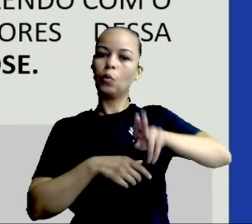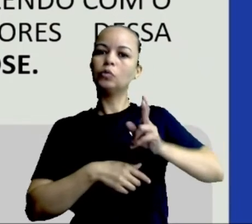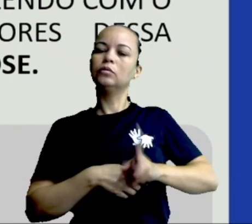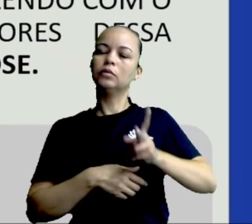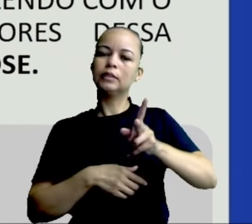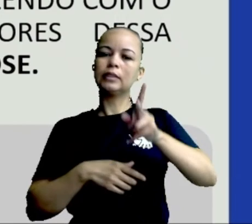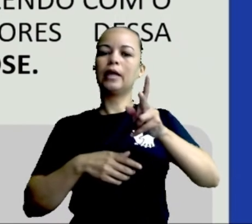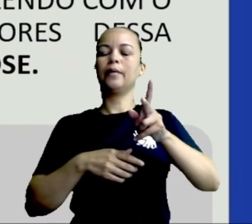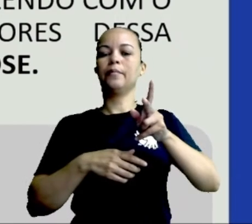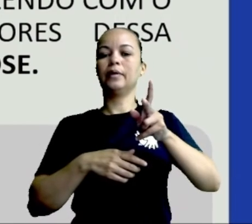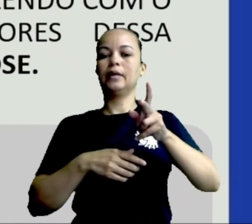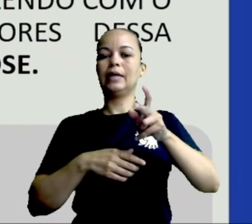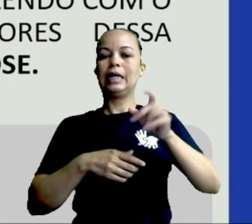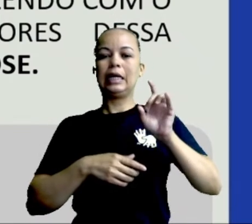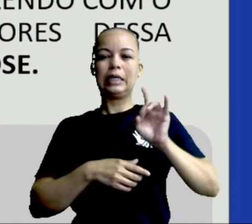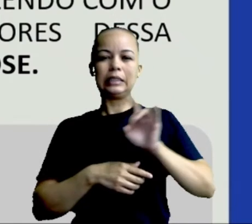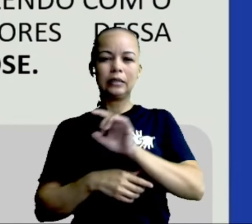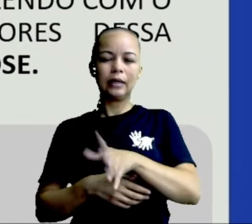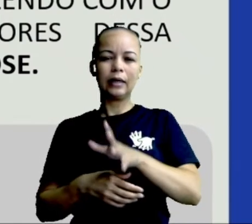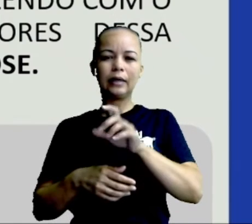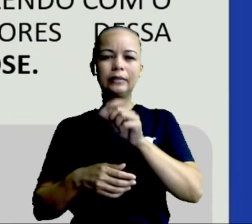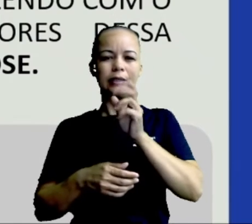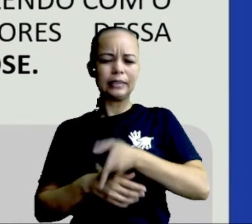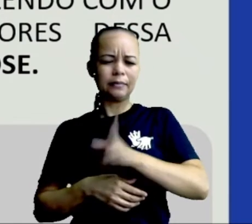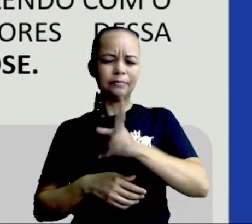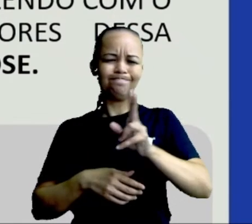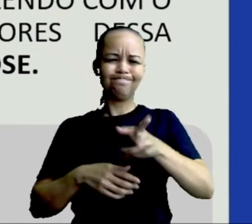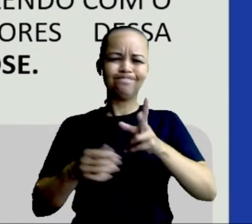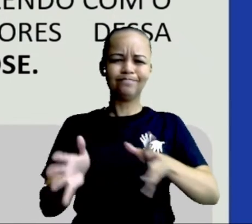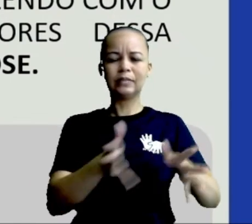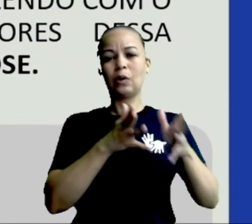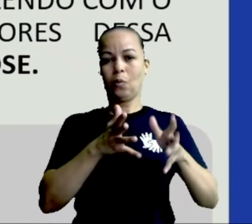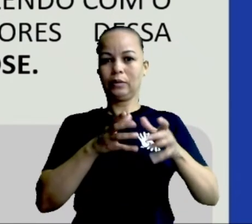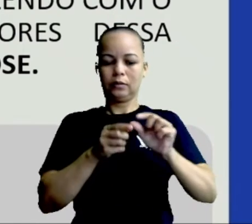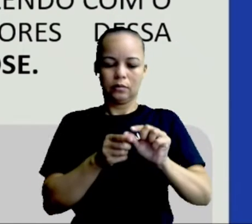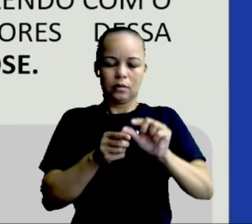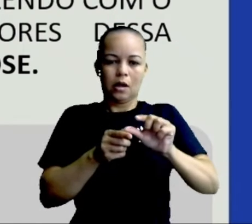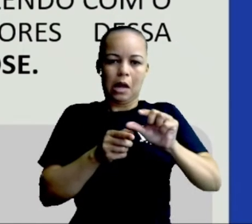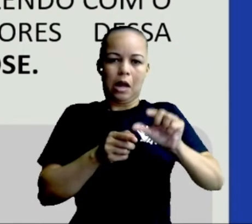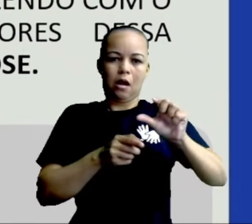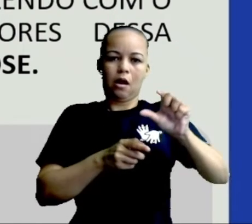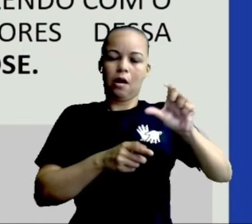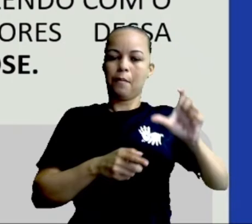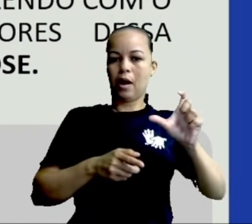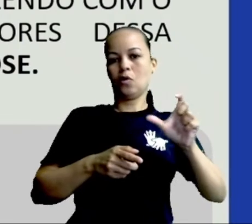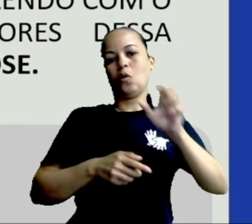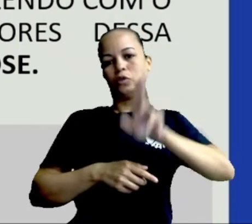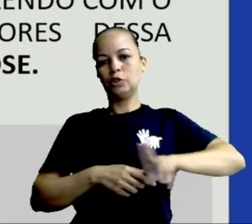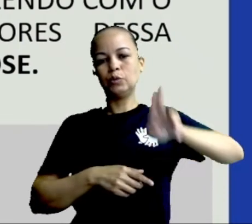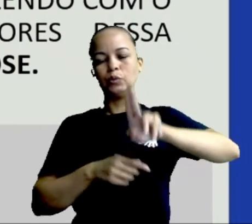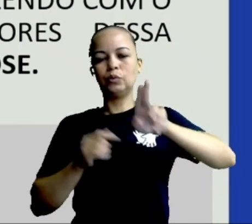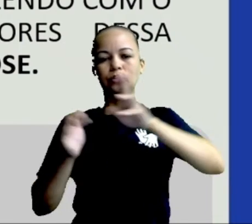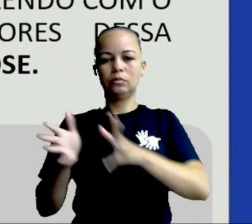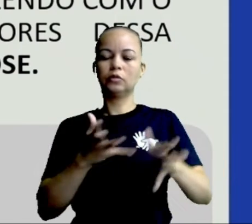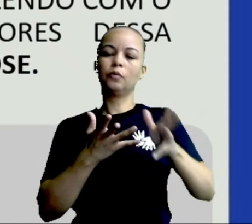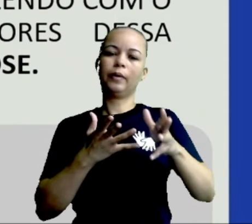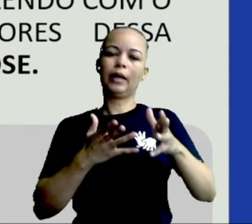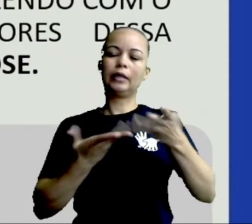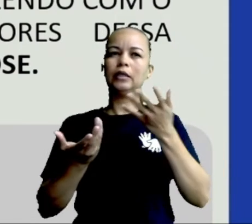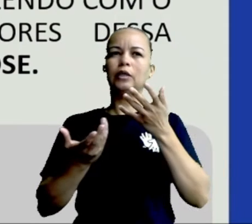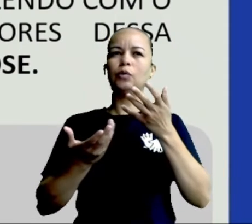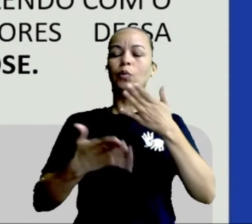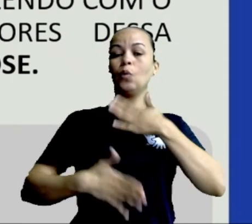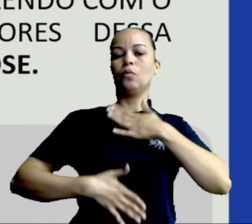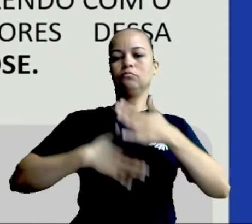dessas drogas, cada vez mais é necessário uma quantidade maior e maior e maior para que